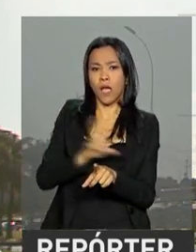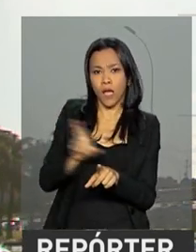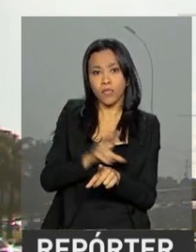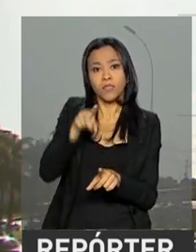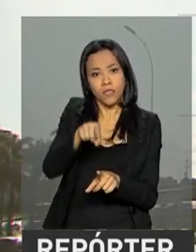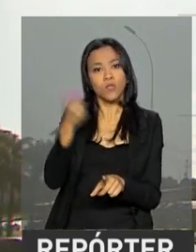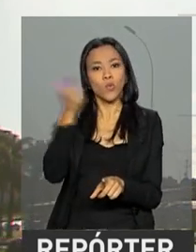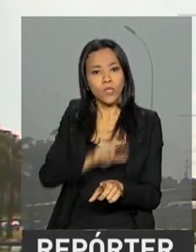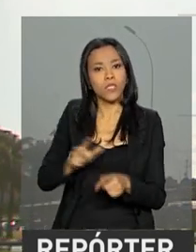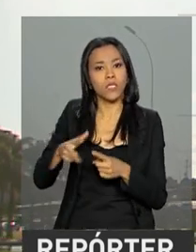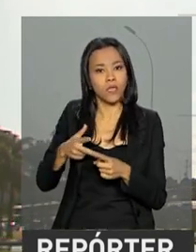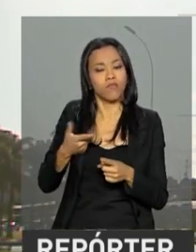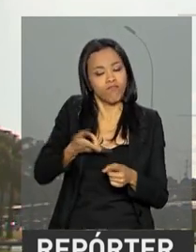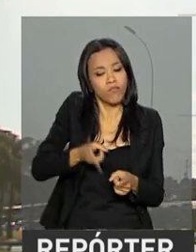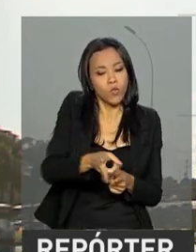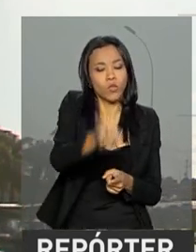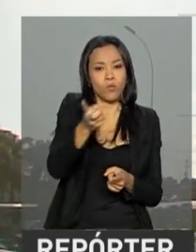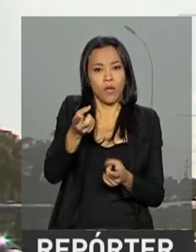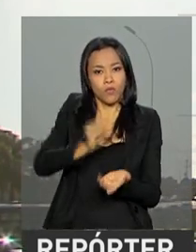continuidade dos investimentos públicos